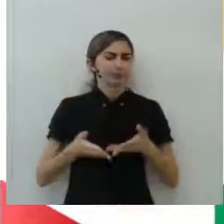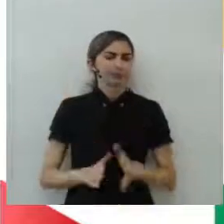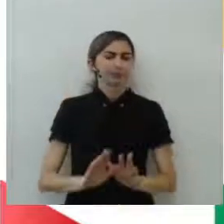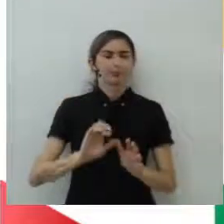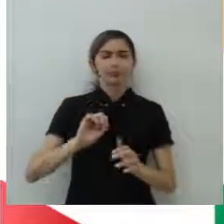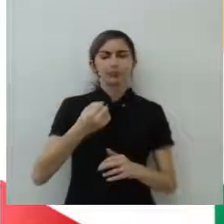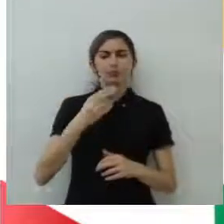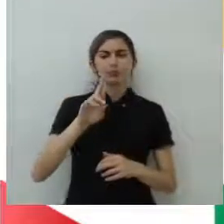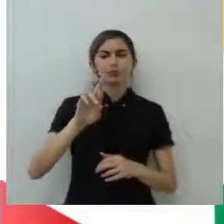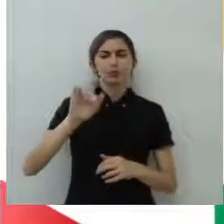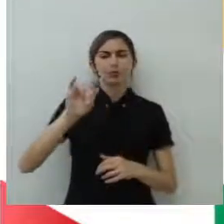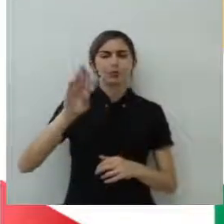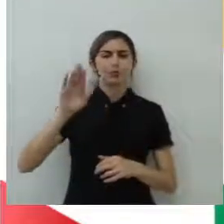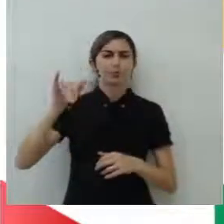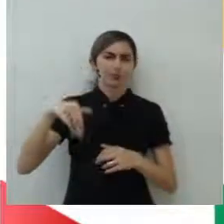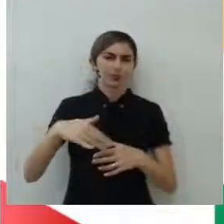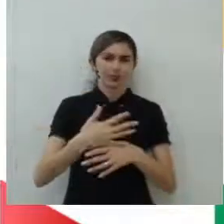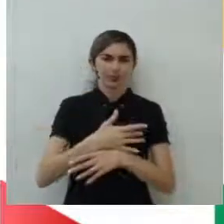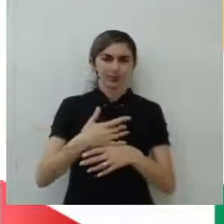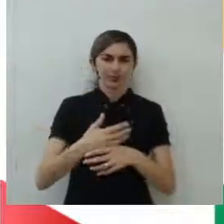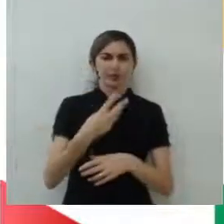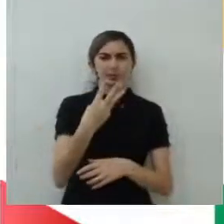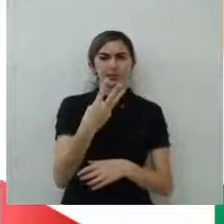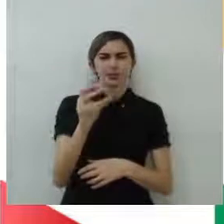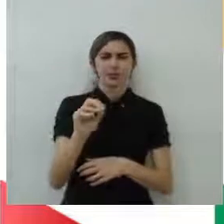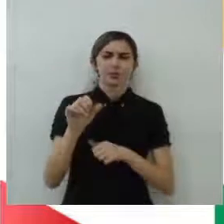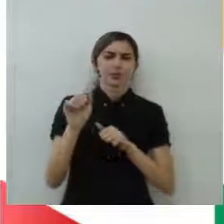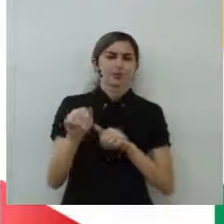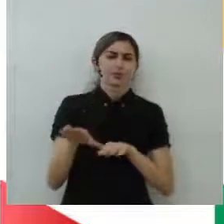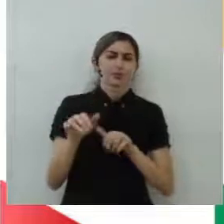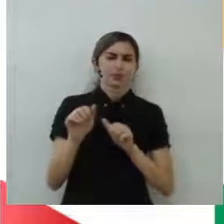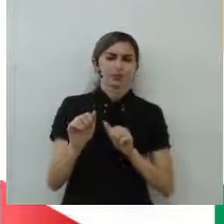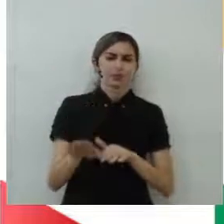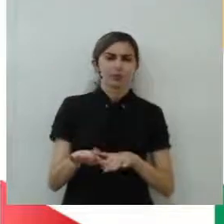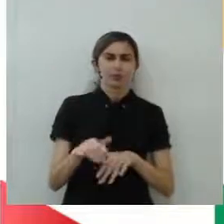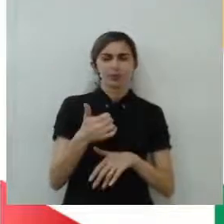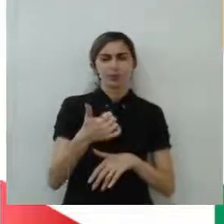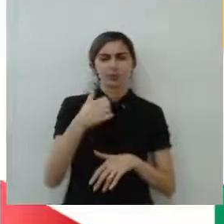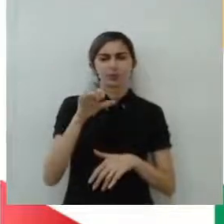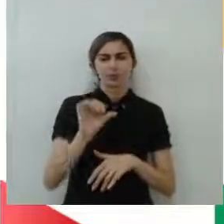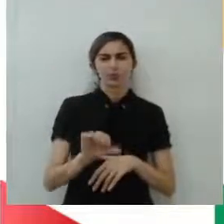em Surubim, como nós já dissemos, em 30 de setembro de